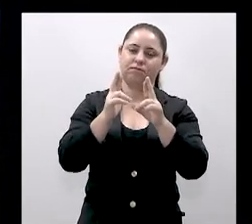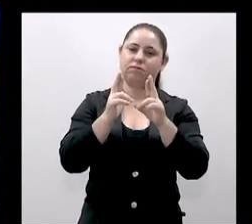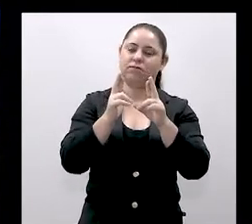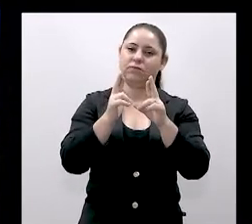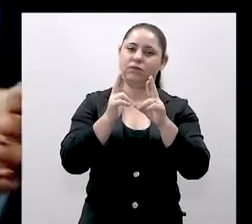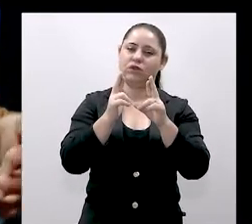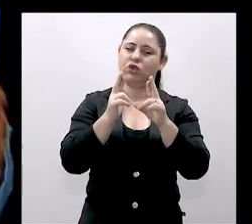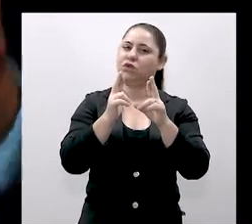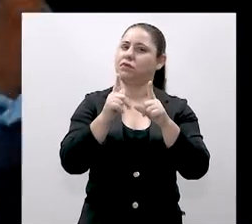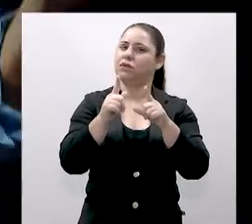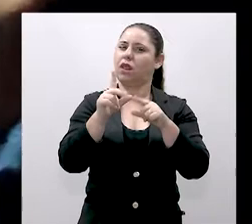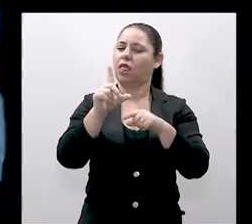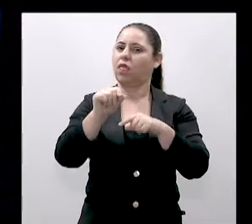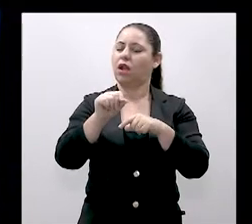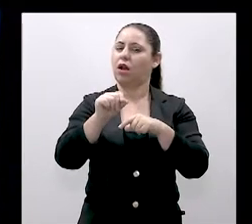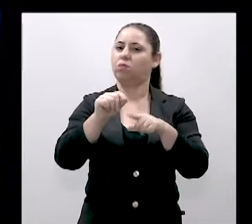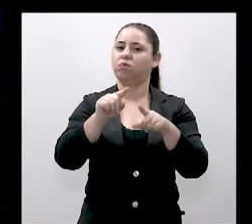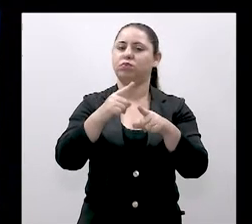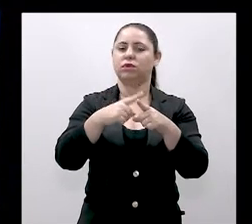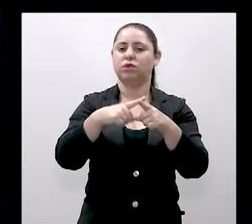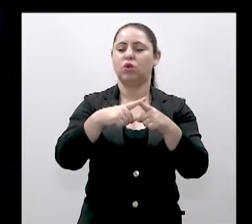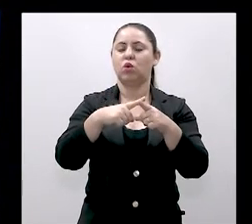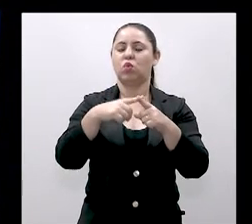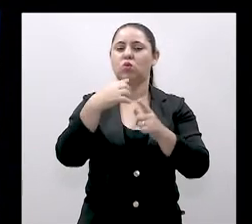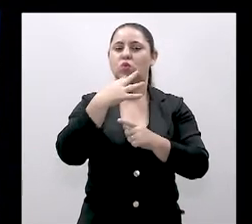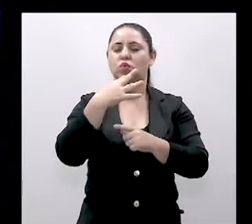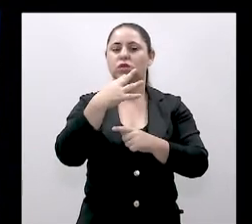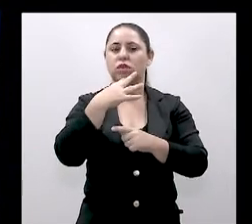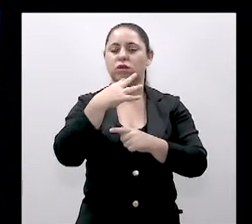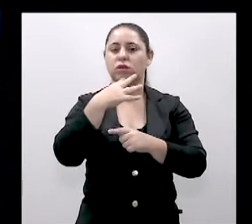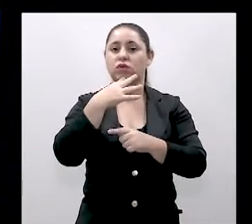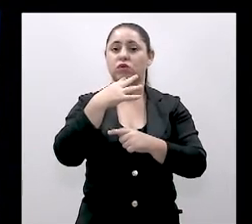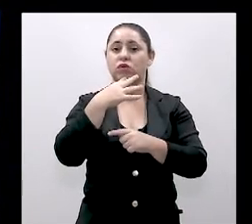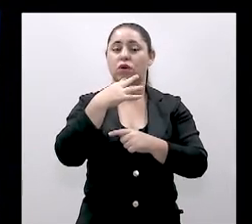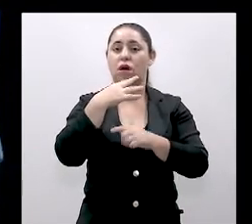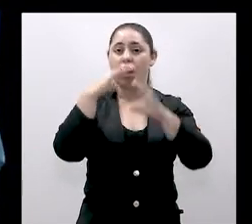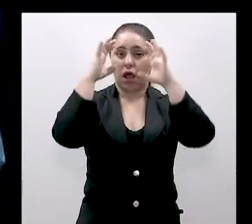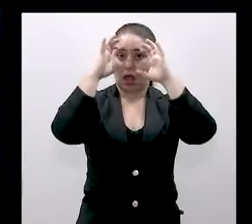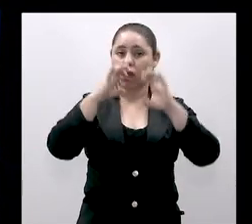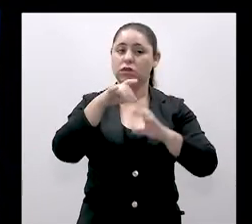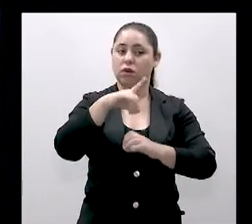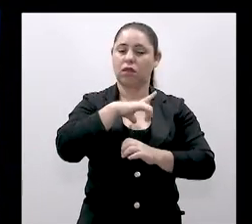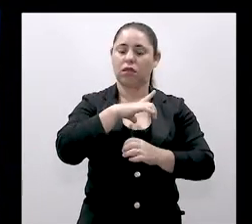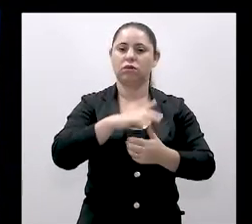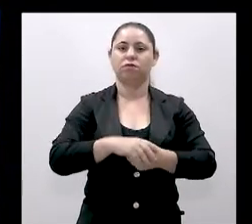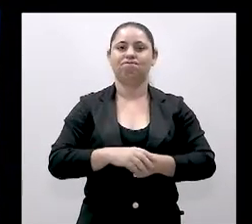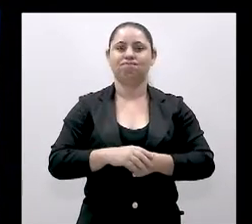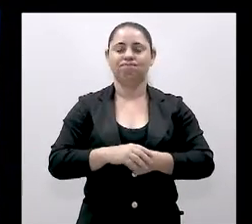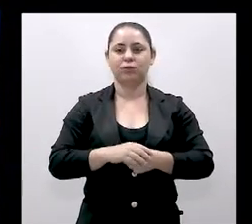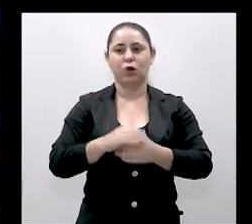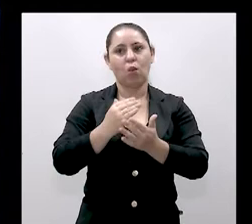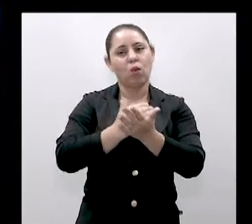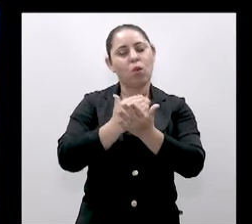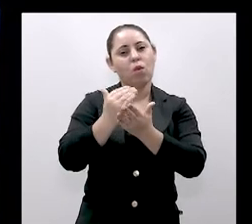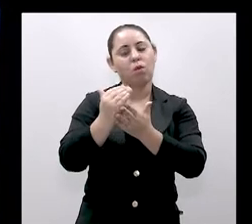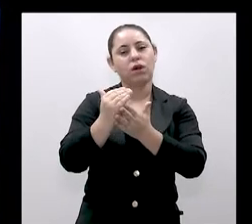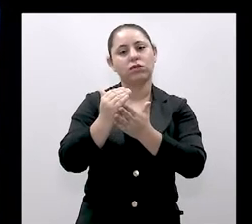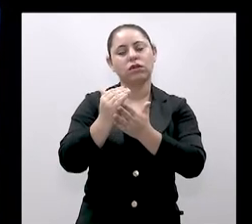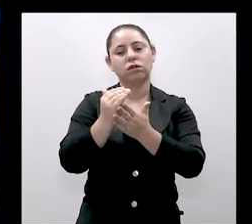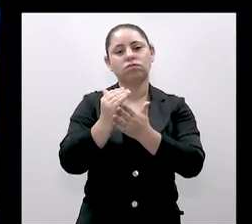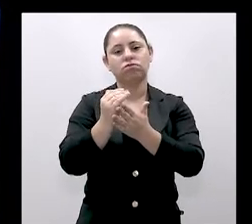e não podia ser diferente porque eu lhe conheço bem e o caráter que você tem então você começa uma tarefa de